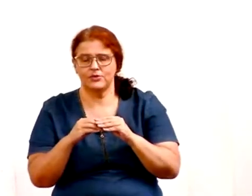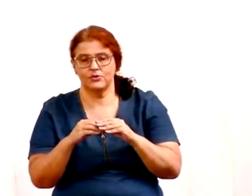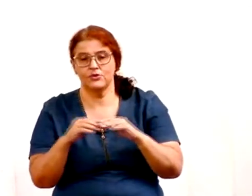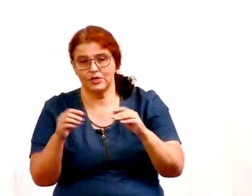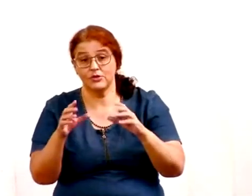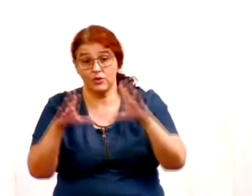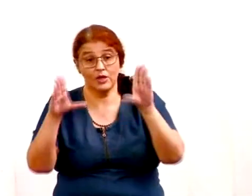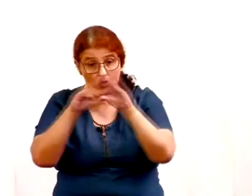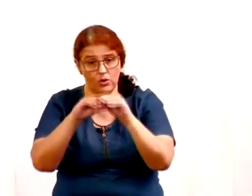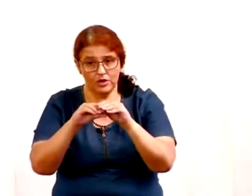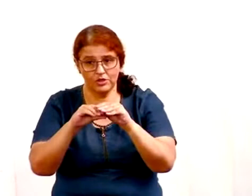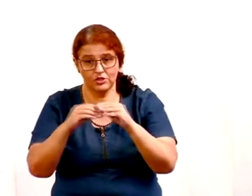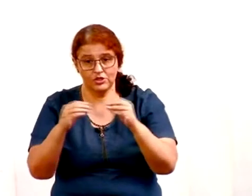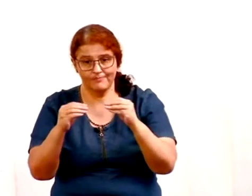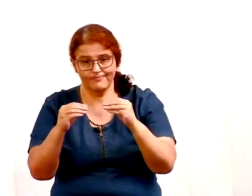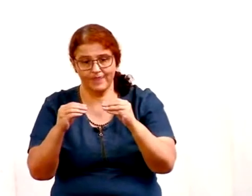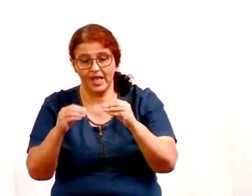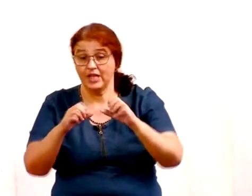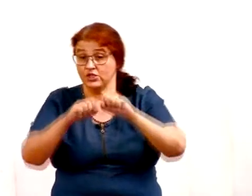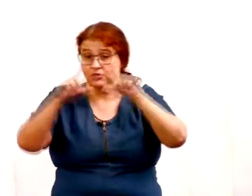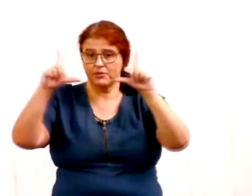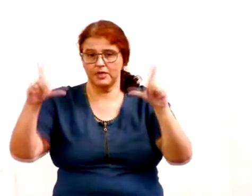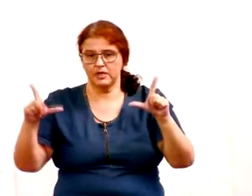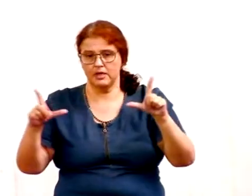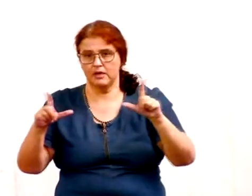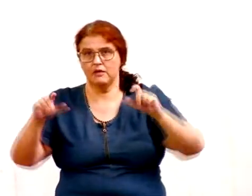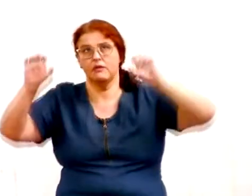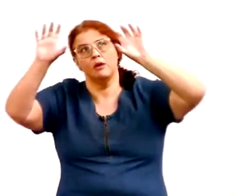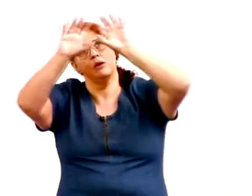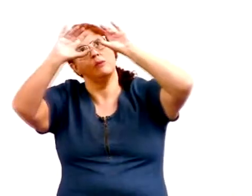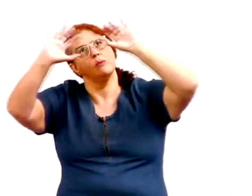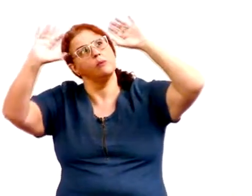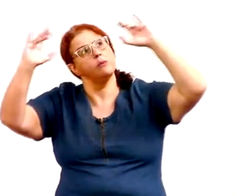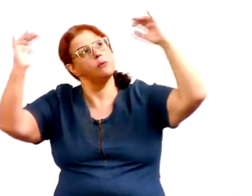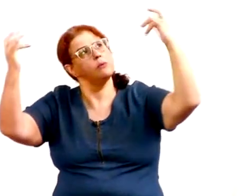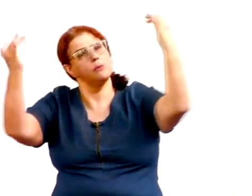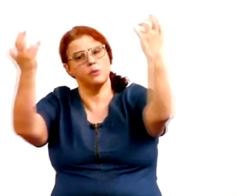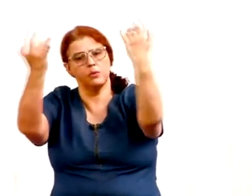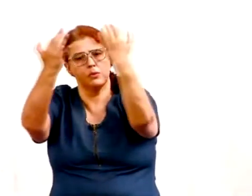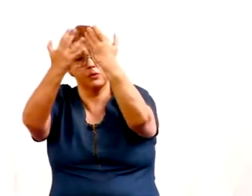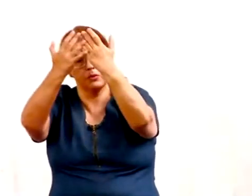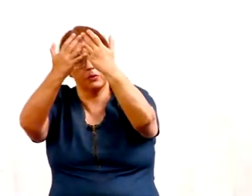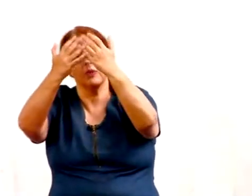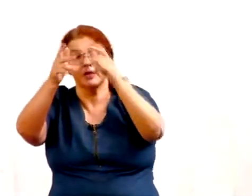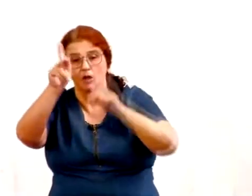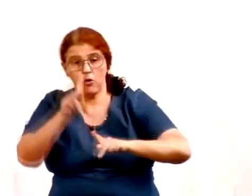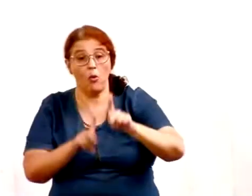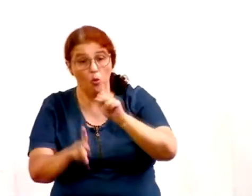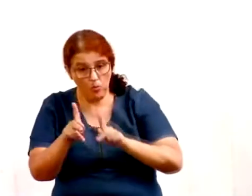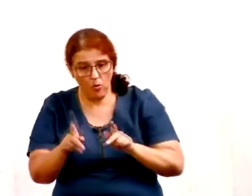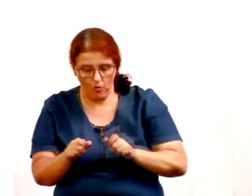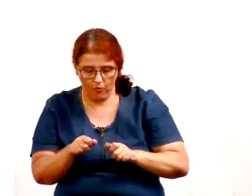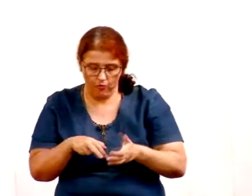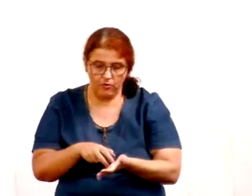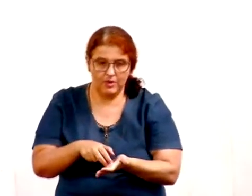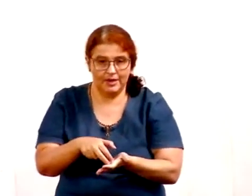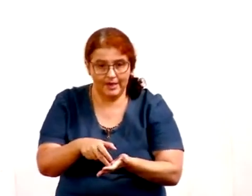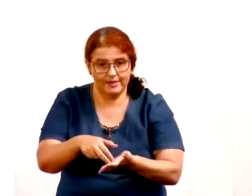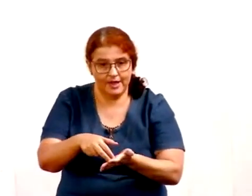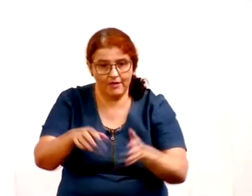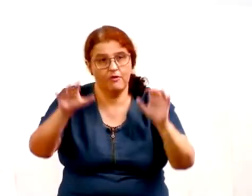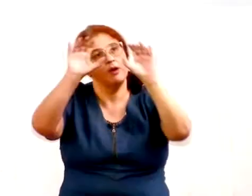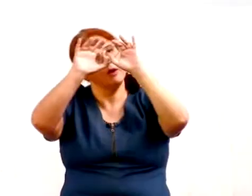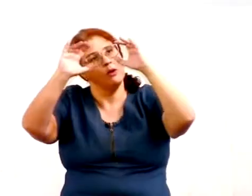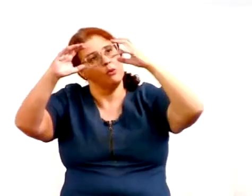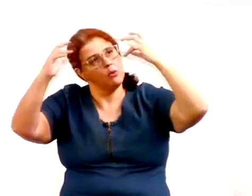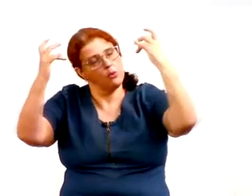no deserto. Eles se alimentaram de um manjar espiritual, celestial, que caía do céu. Quando